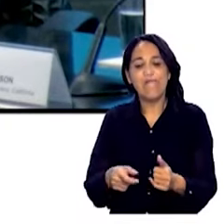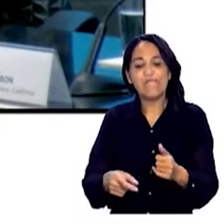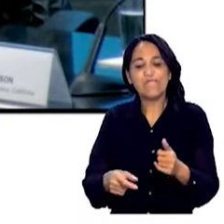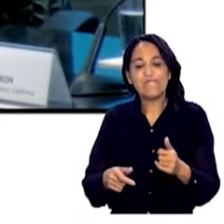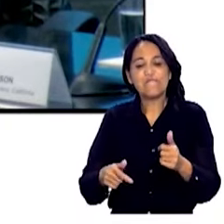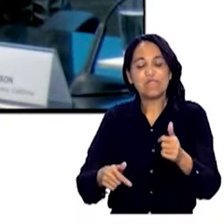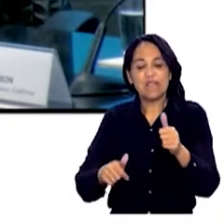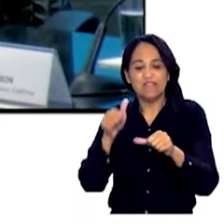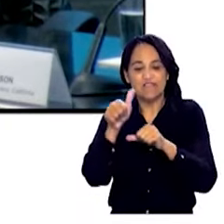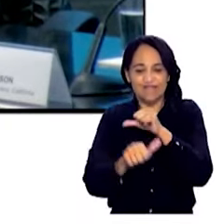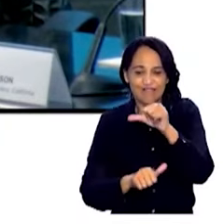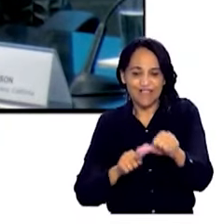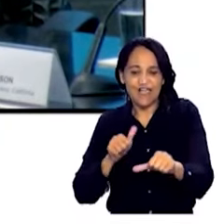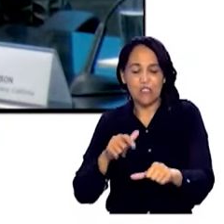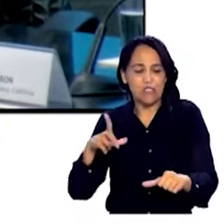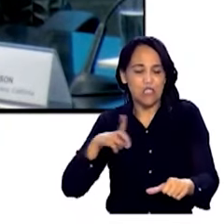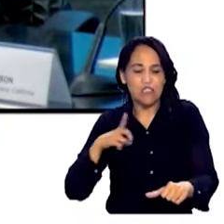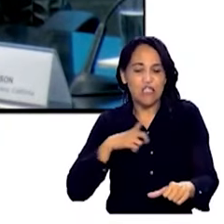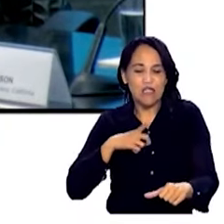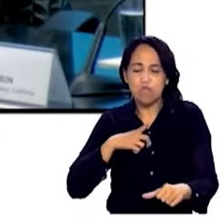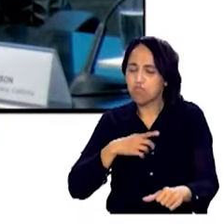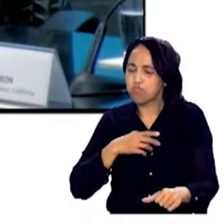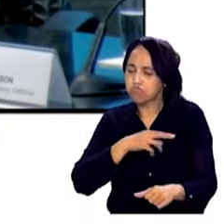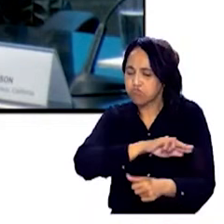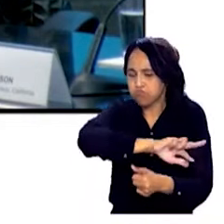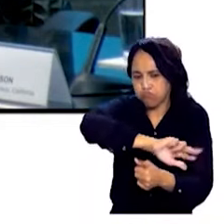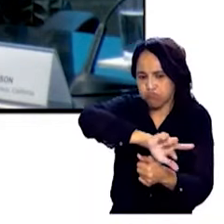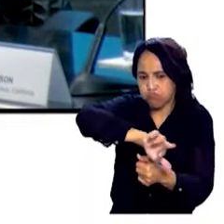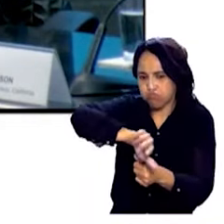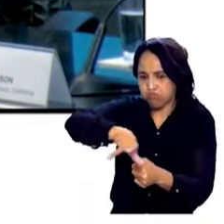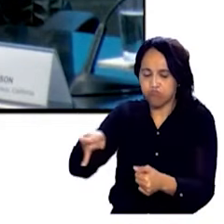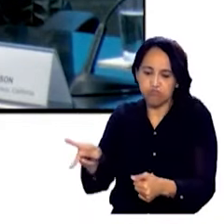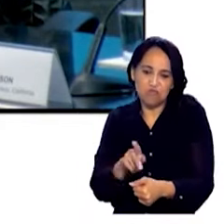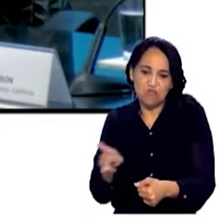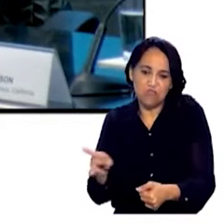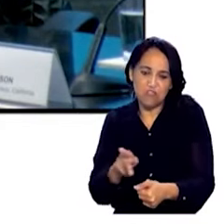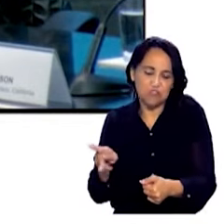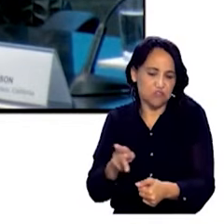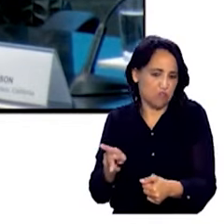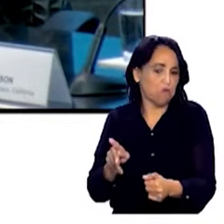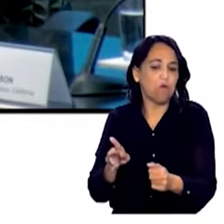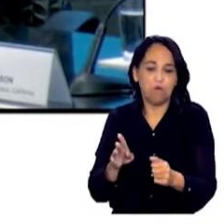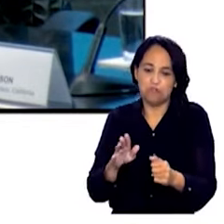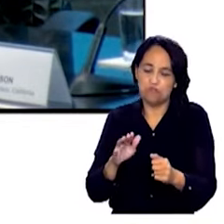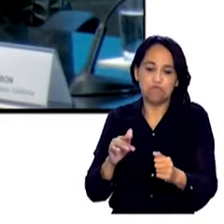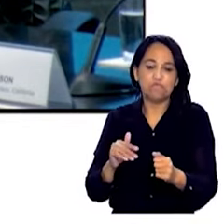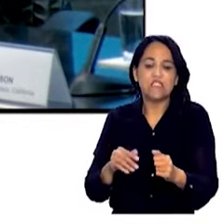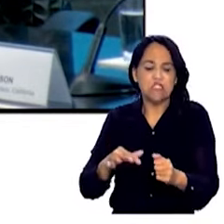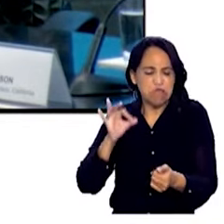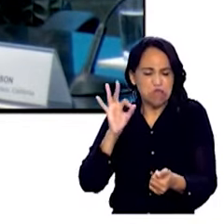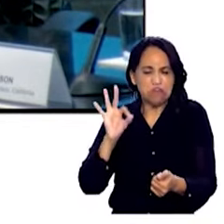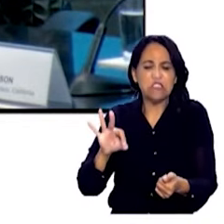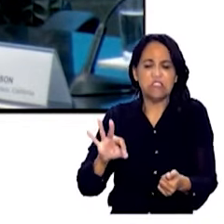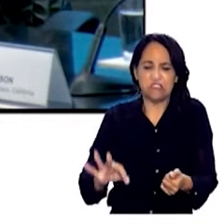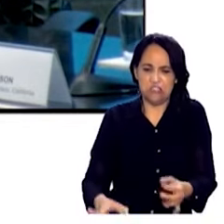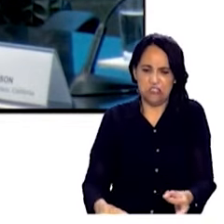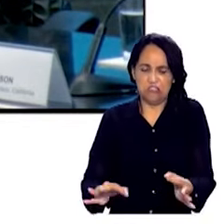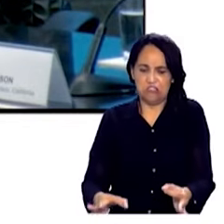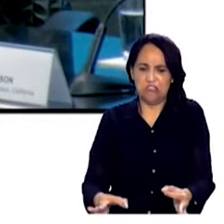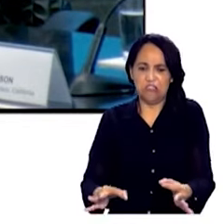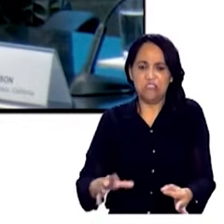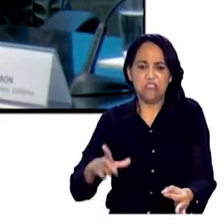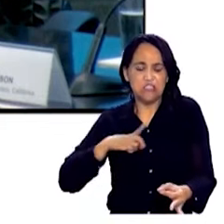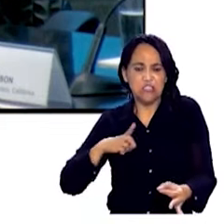tenho aqui inúmeros professores e e e magistrados de carreira que com certeza estão com essa dose de